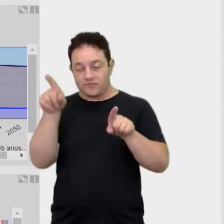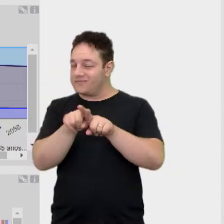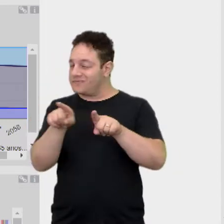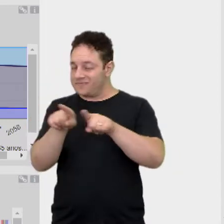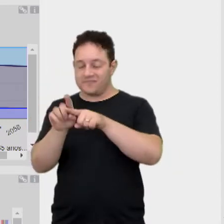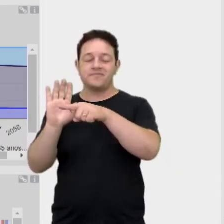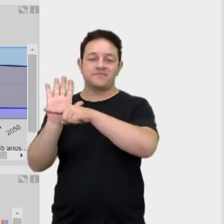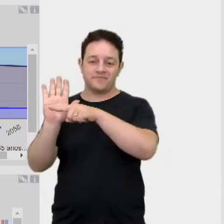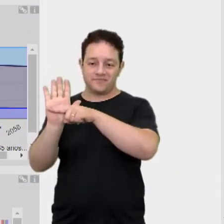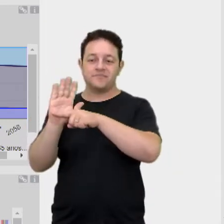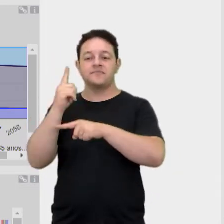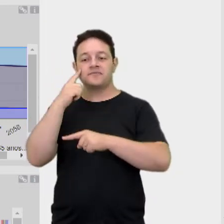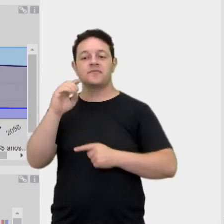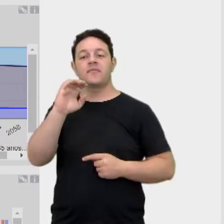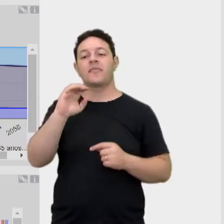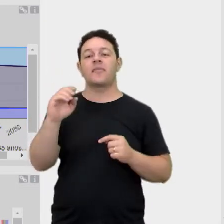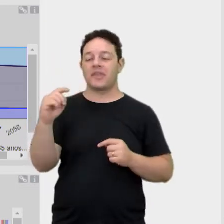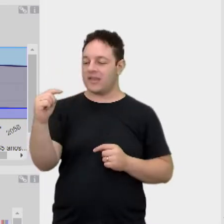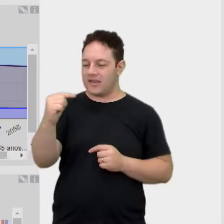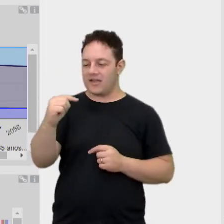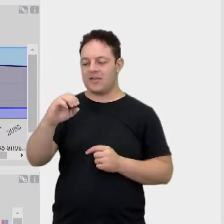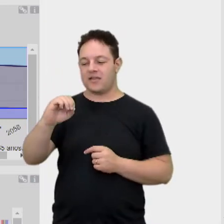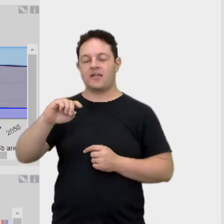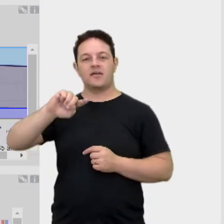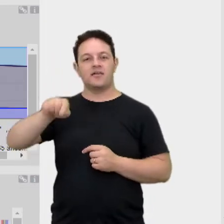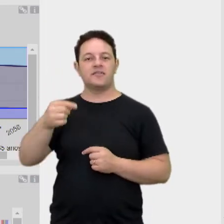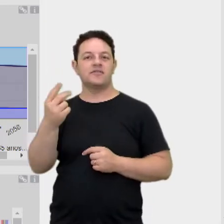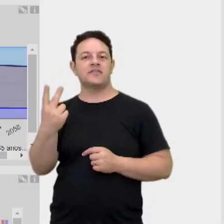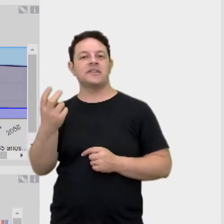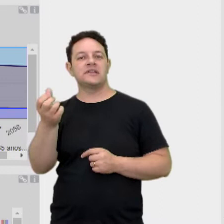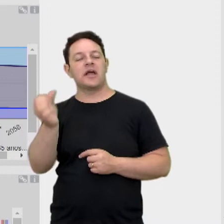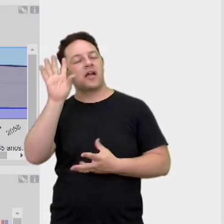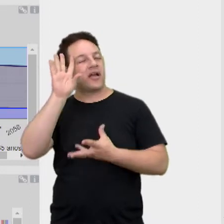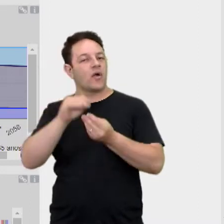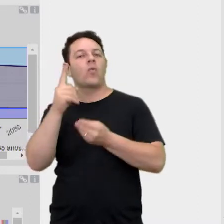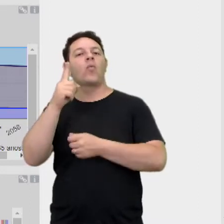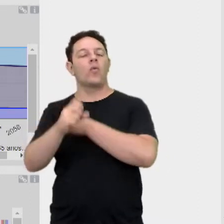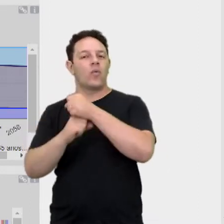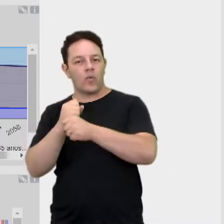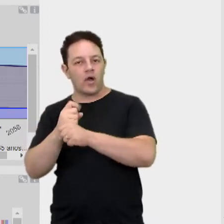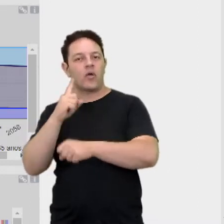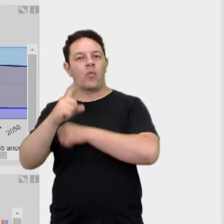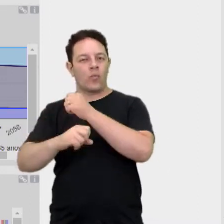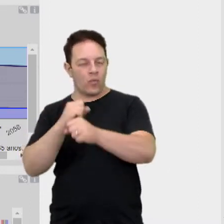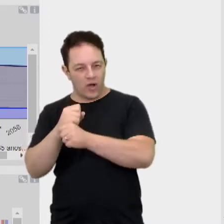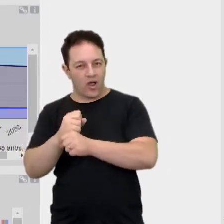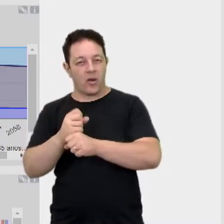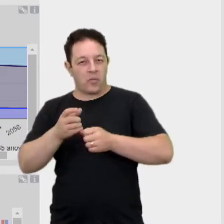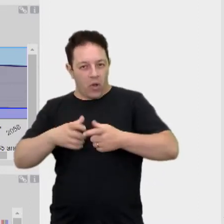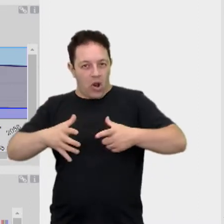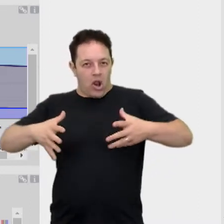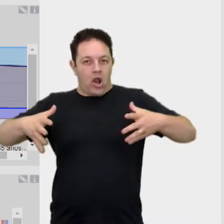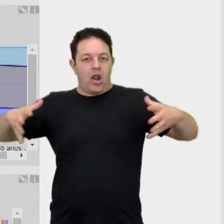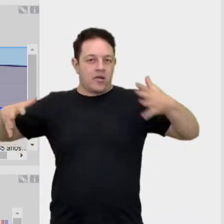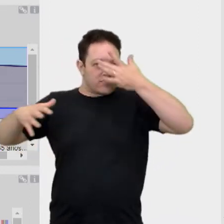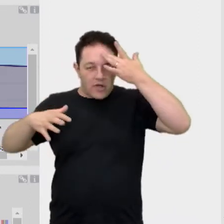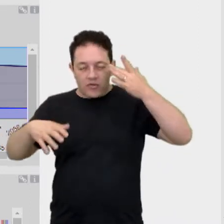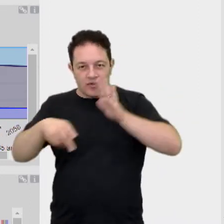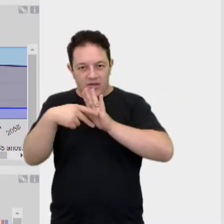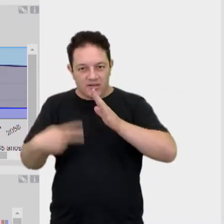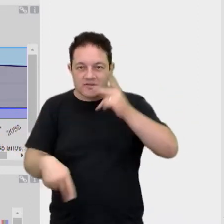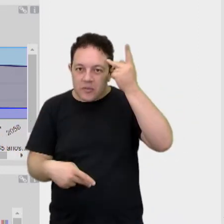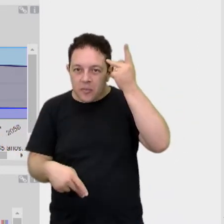negativa aí, ó, de menos 0,26. Então vejam que interessante aí que a taxa de